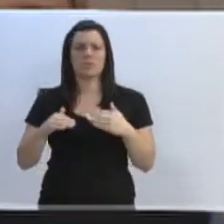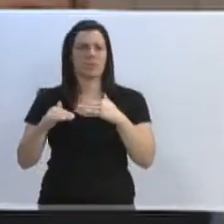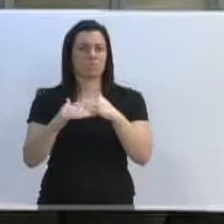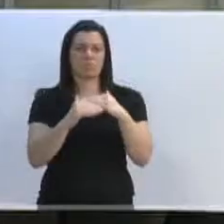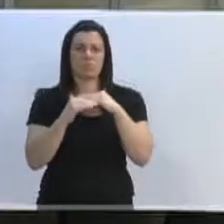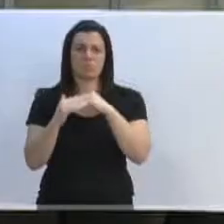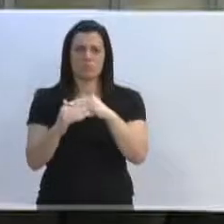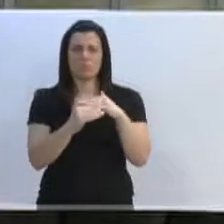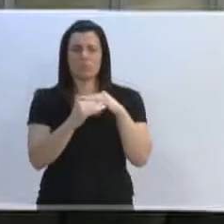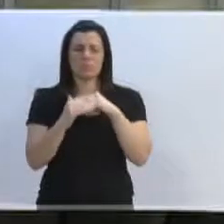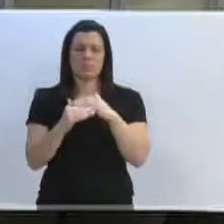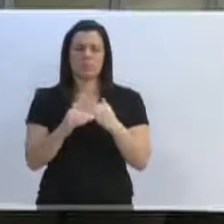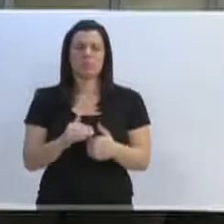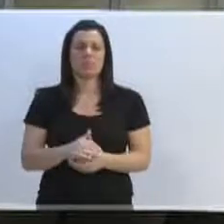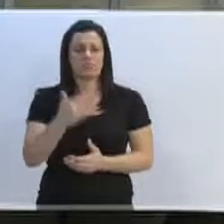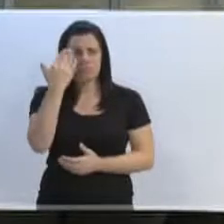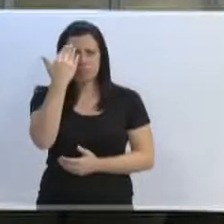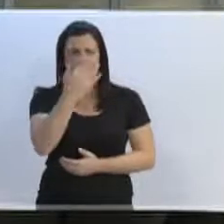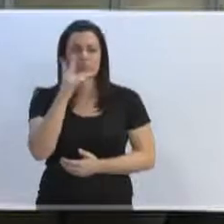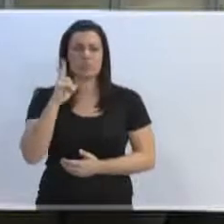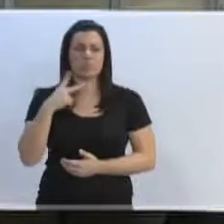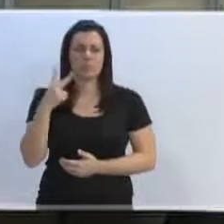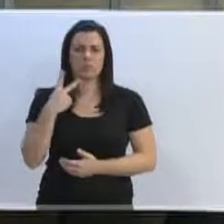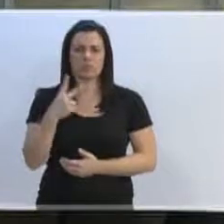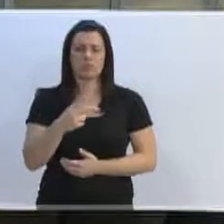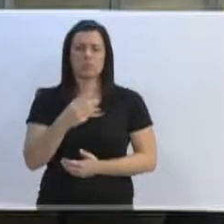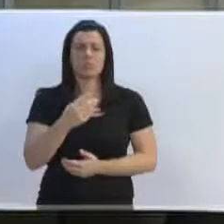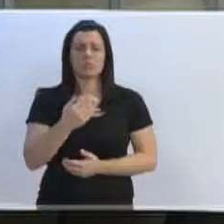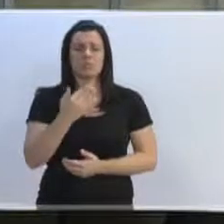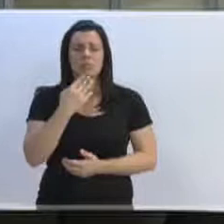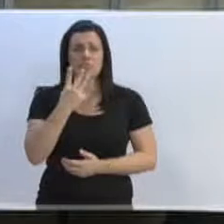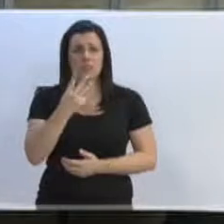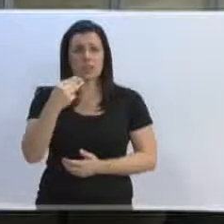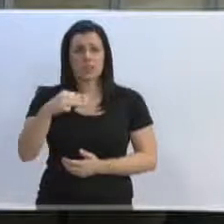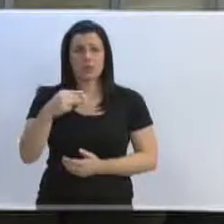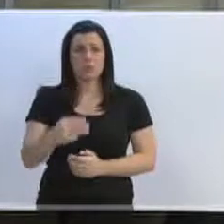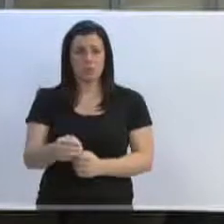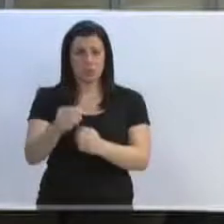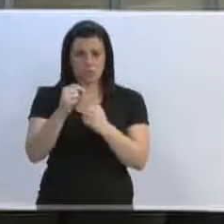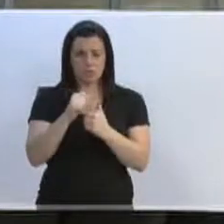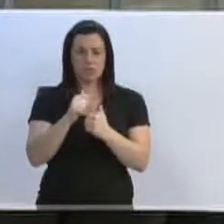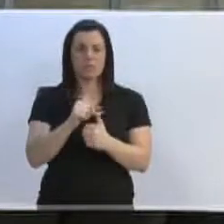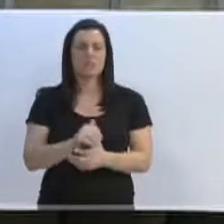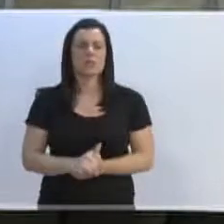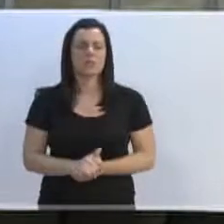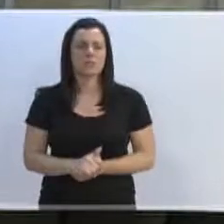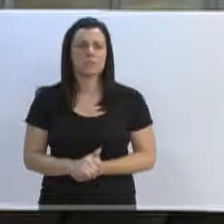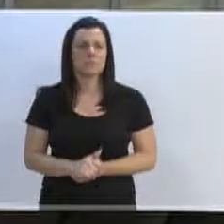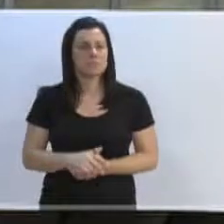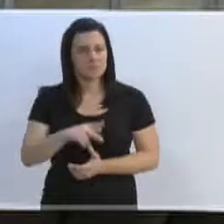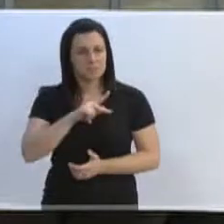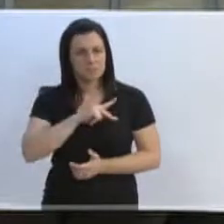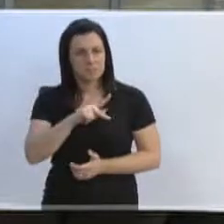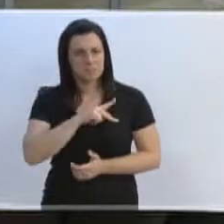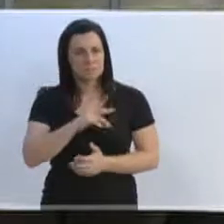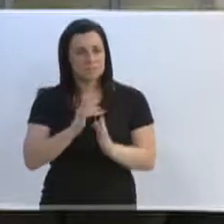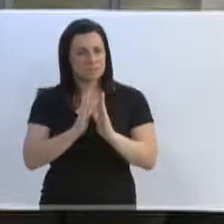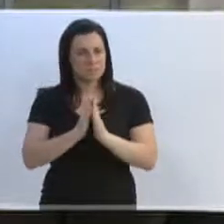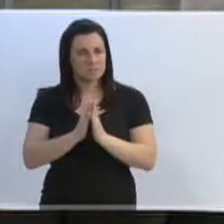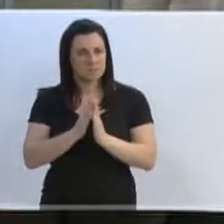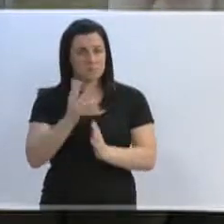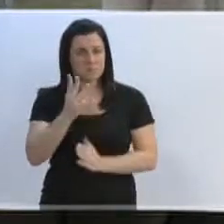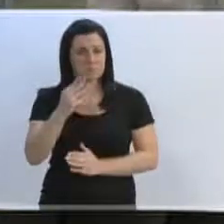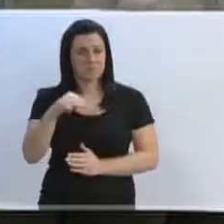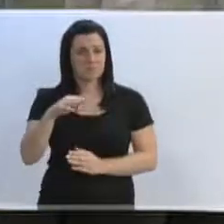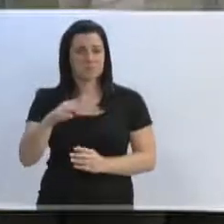Obrigado. Obrigado, novo vereador. Presidente, concede 3 minutos para concluir, presidente. Presidente, por gentileza, concede 3 minutos